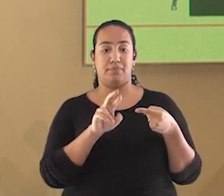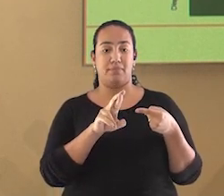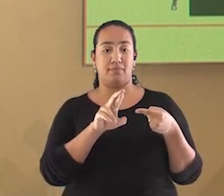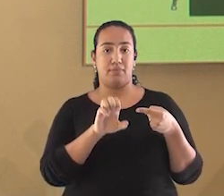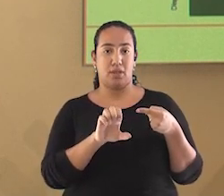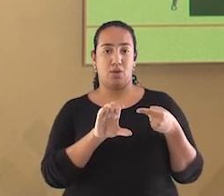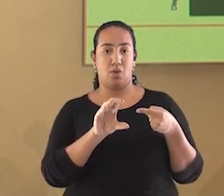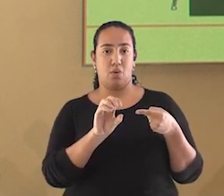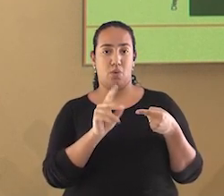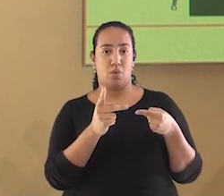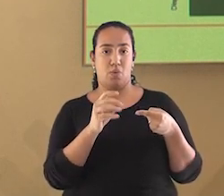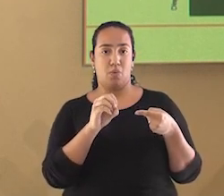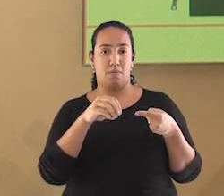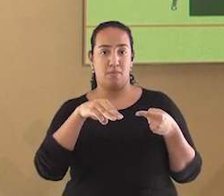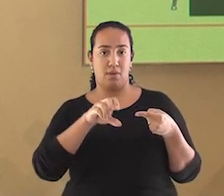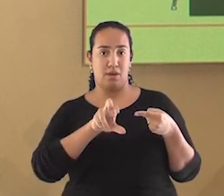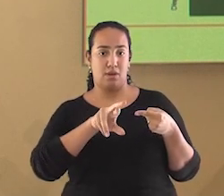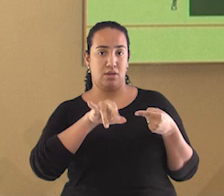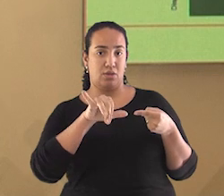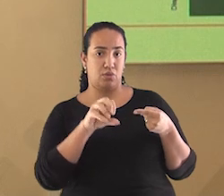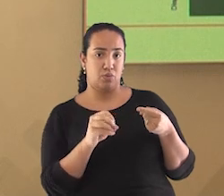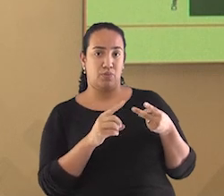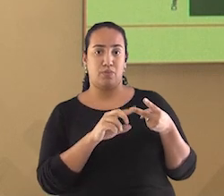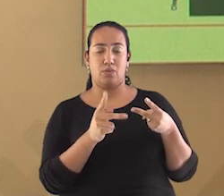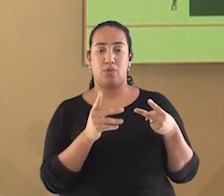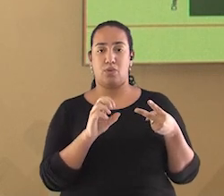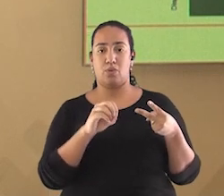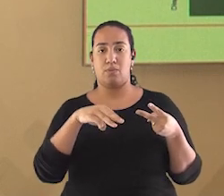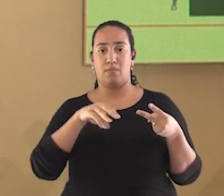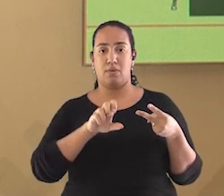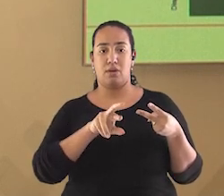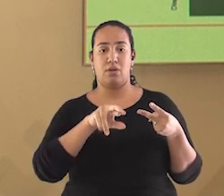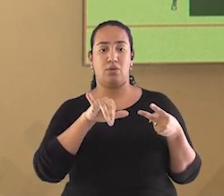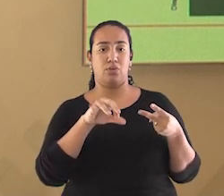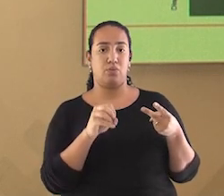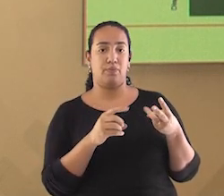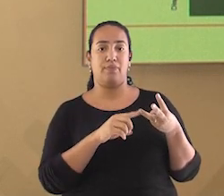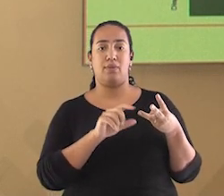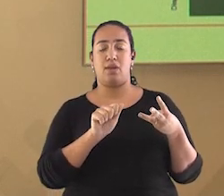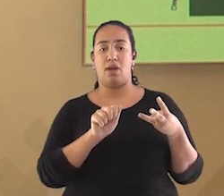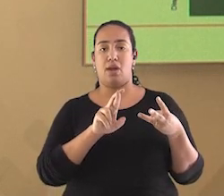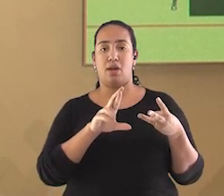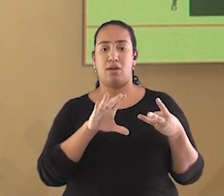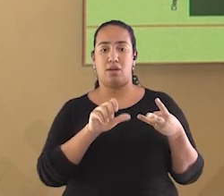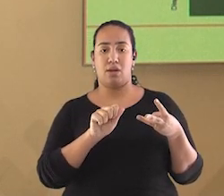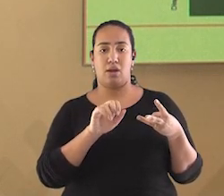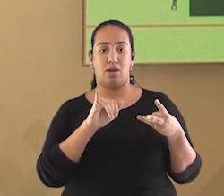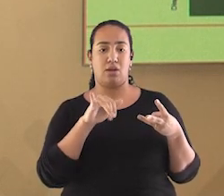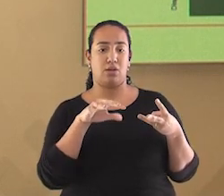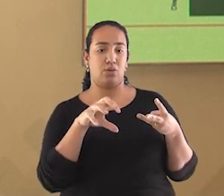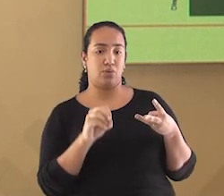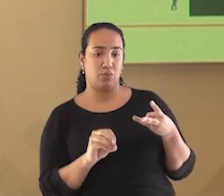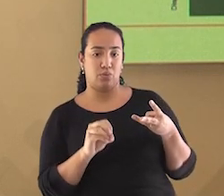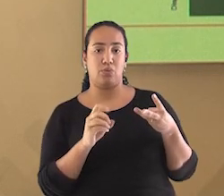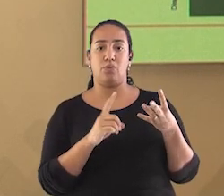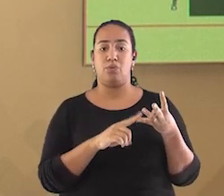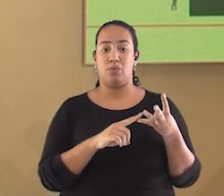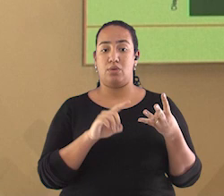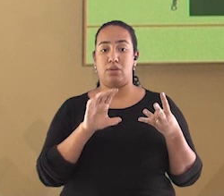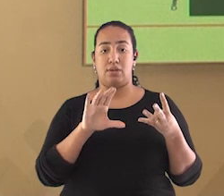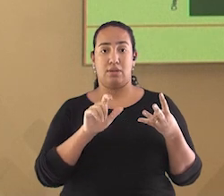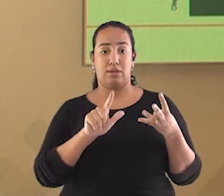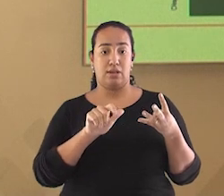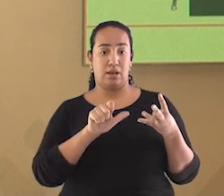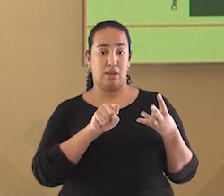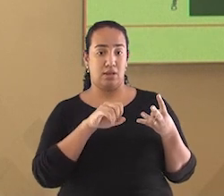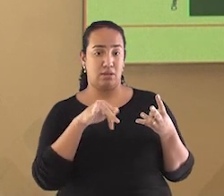pré-homérico, período homérico, arcaico, clássico e helenístico, sendo o clássico o momento do auge dos